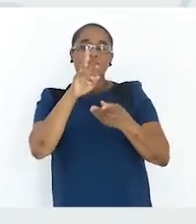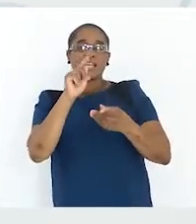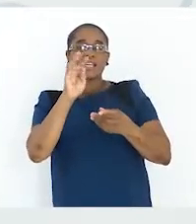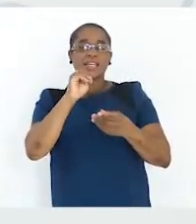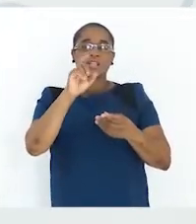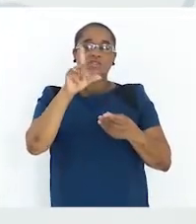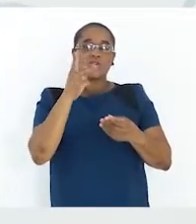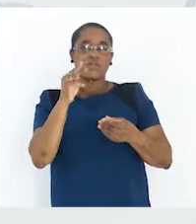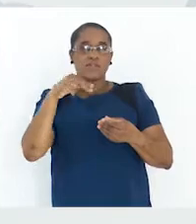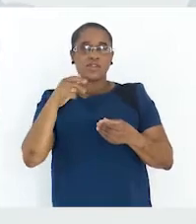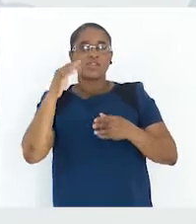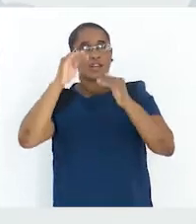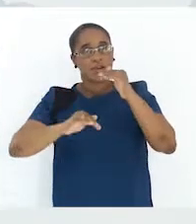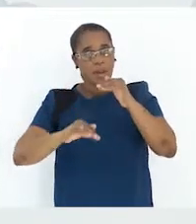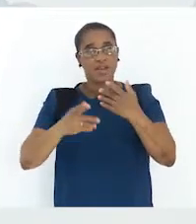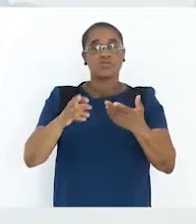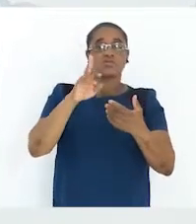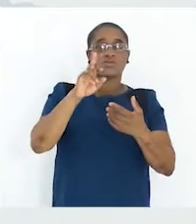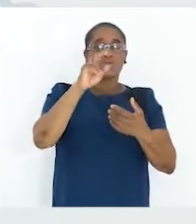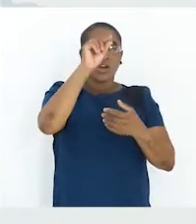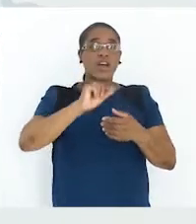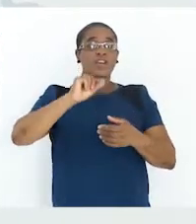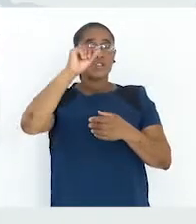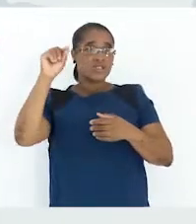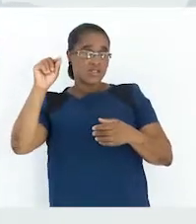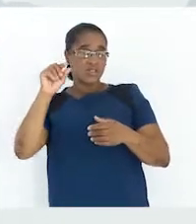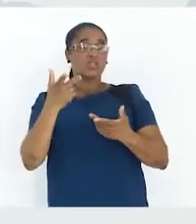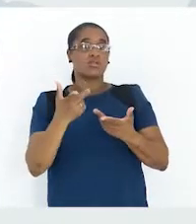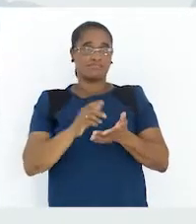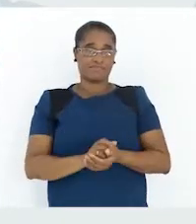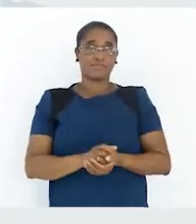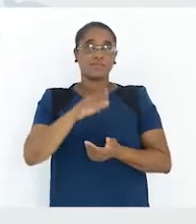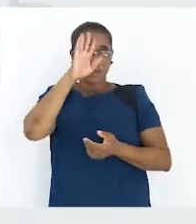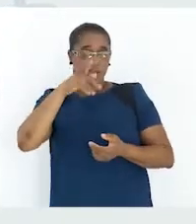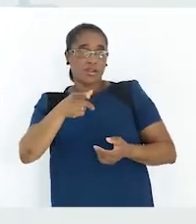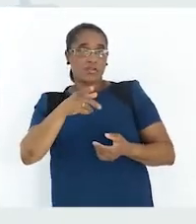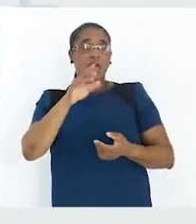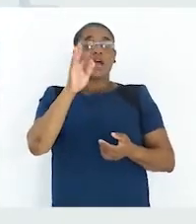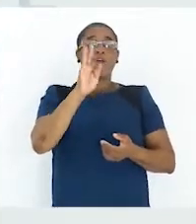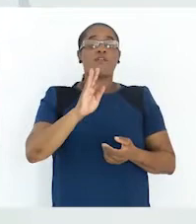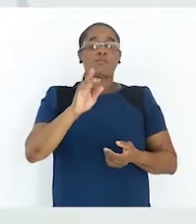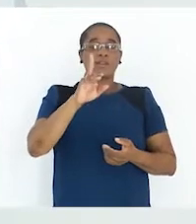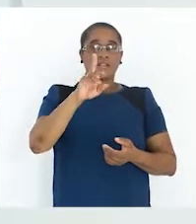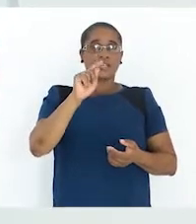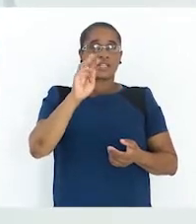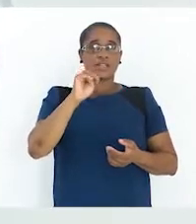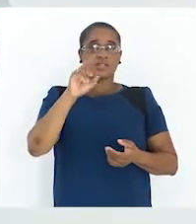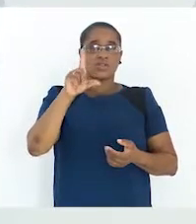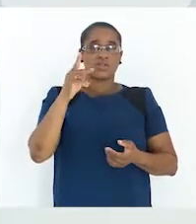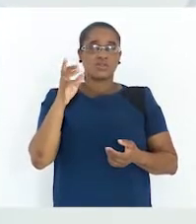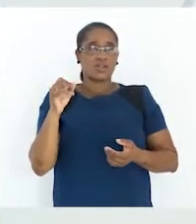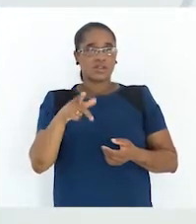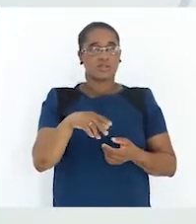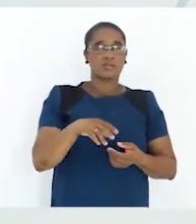debaixo do radical ou da raiz, certo? Então, a fórmula resolvente nos é dada por b²